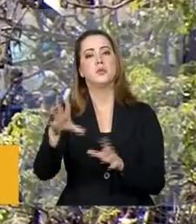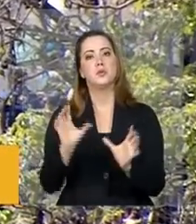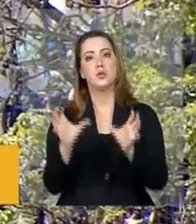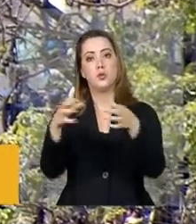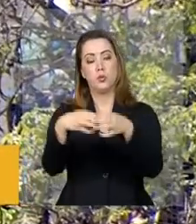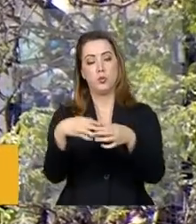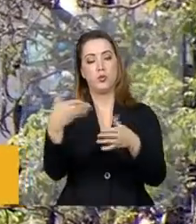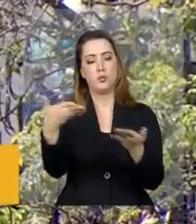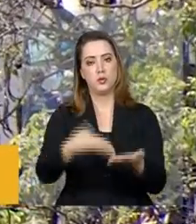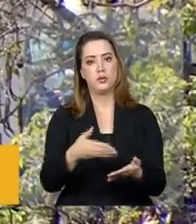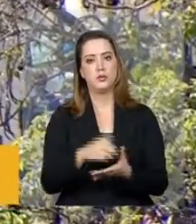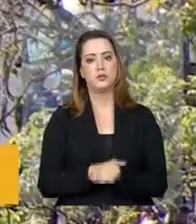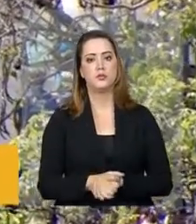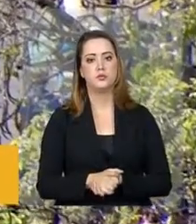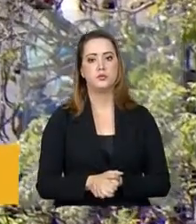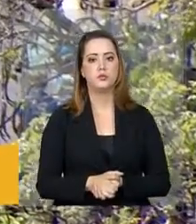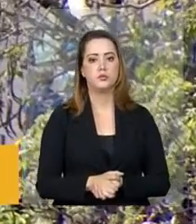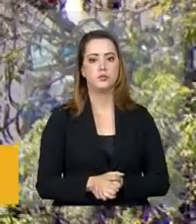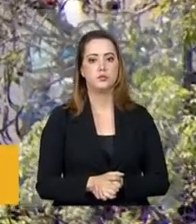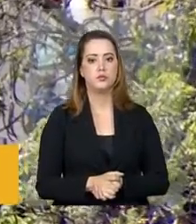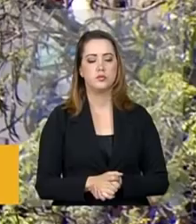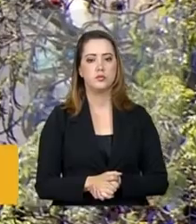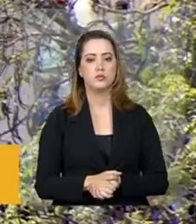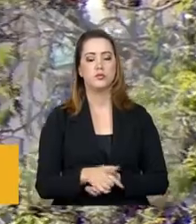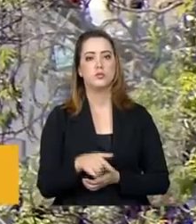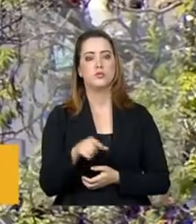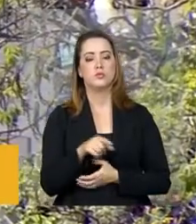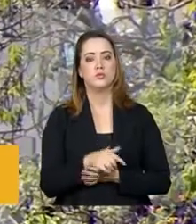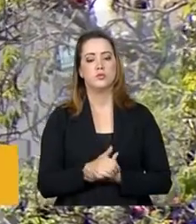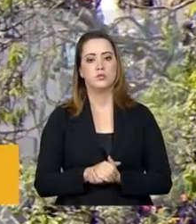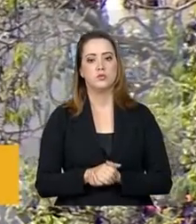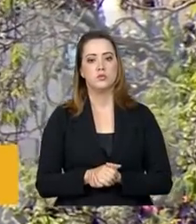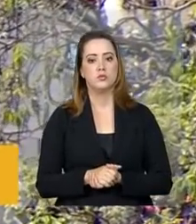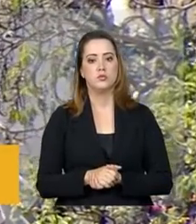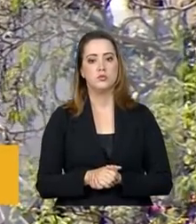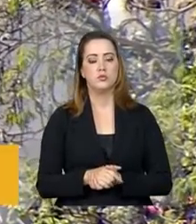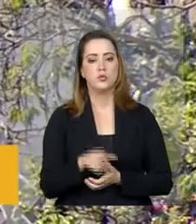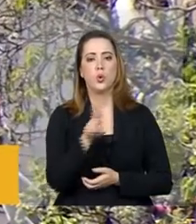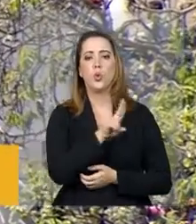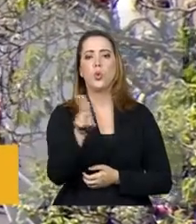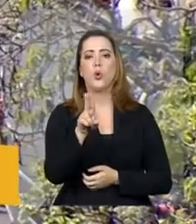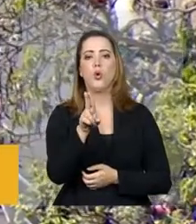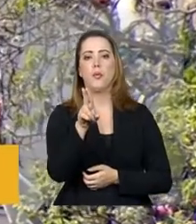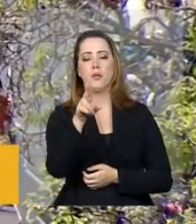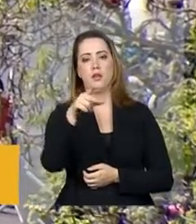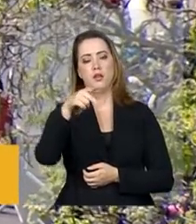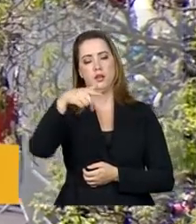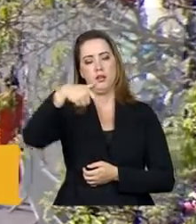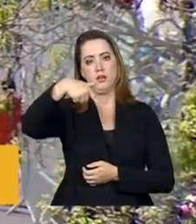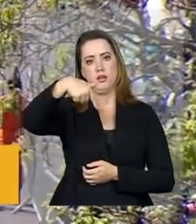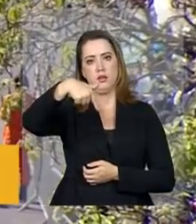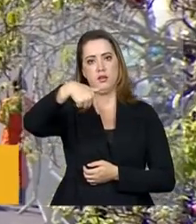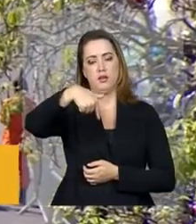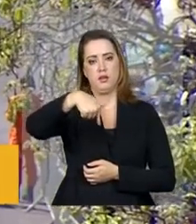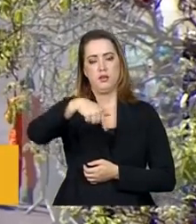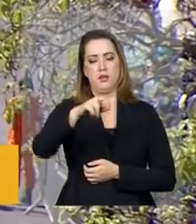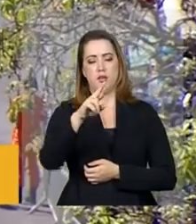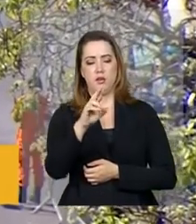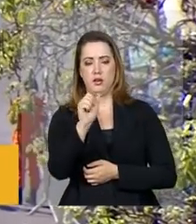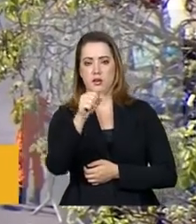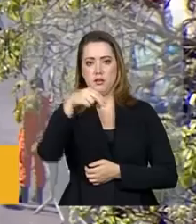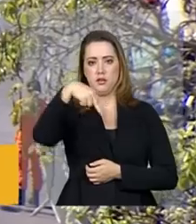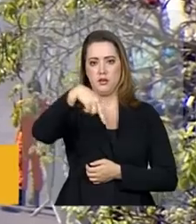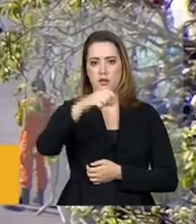Uma vez granadeiro, sempre granadeiro. E por que esse nome, granadeiro? Granadeiro é um nome histórico, inclusive